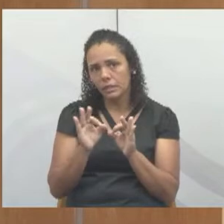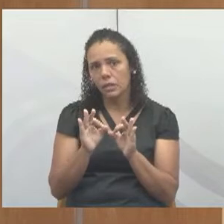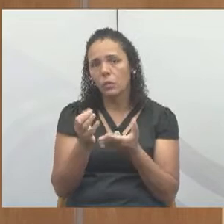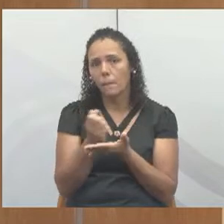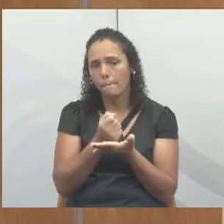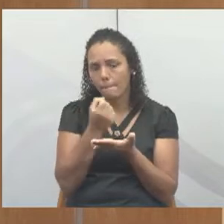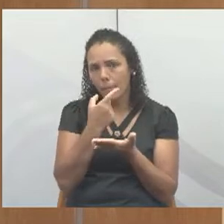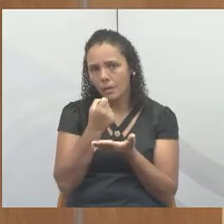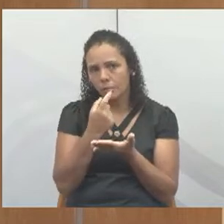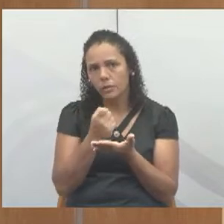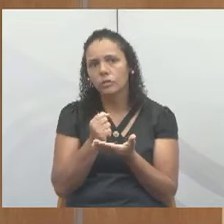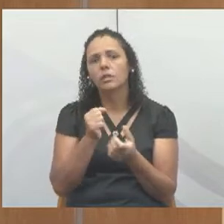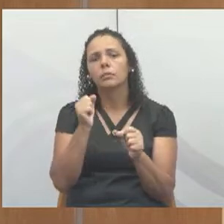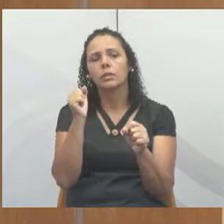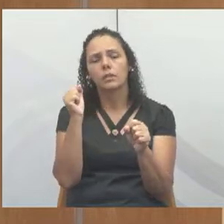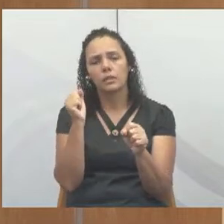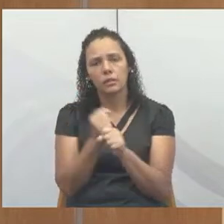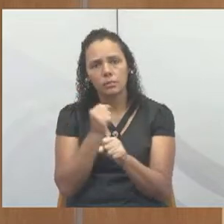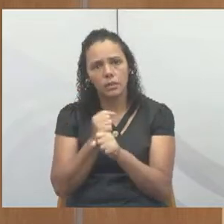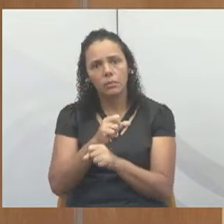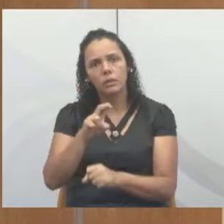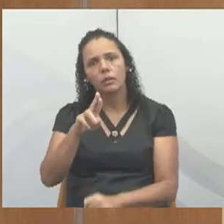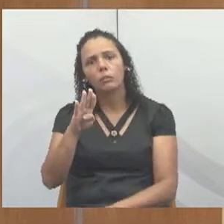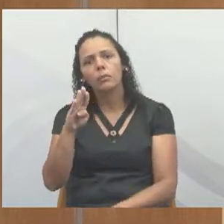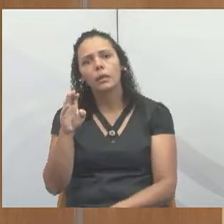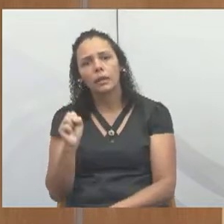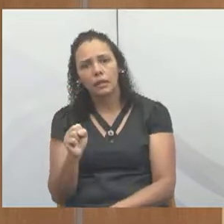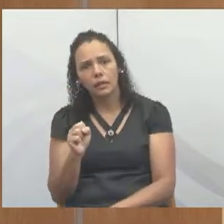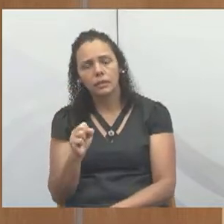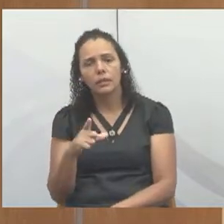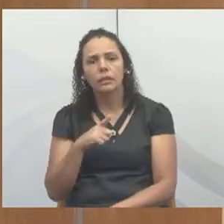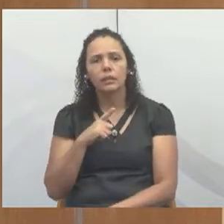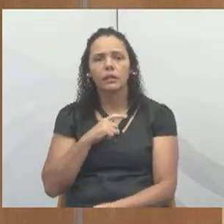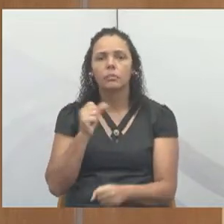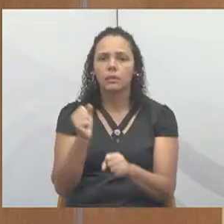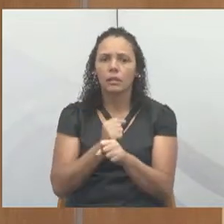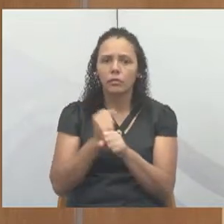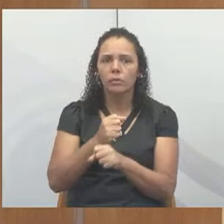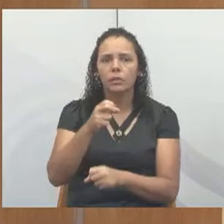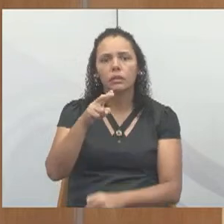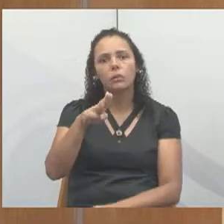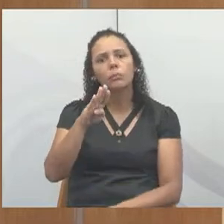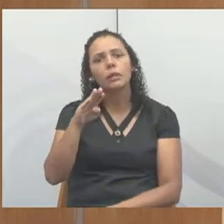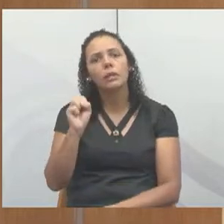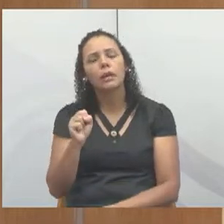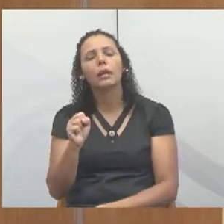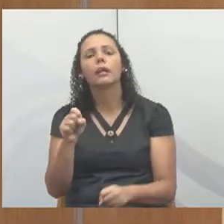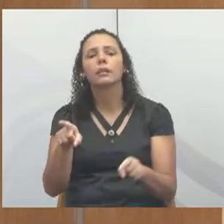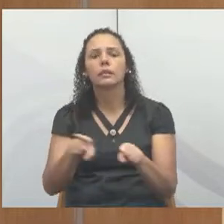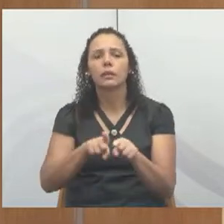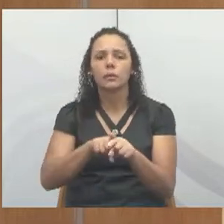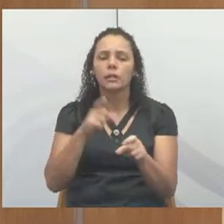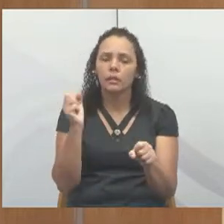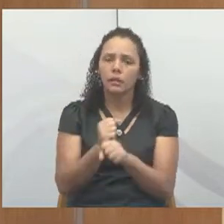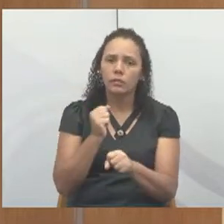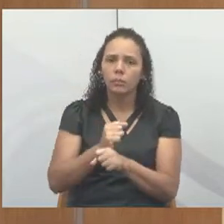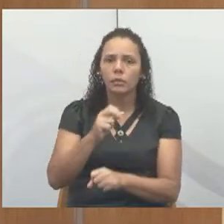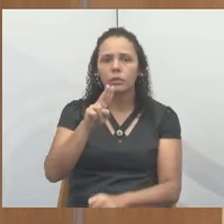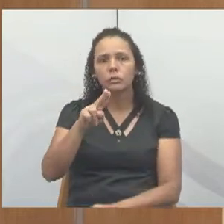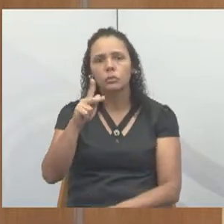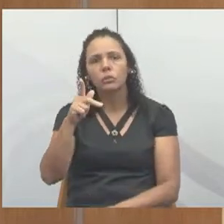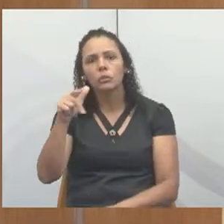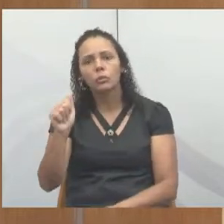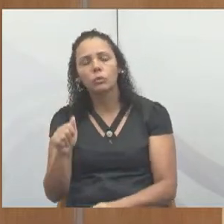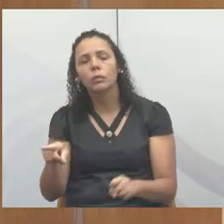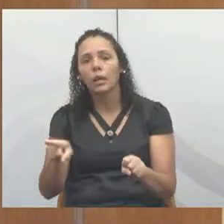reforma da UBS. Então, ali a gente tem a reforma da UBS, temos a reforma do UPA e também tem previsão orçamentária para a compra